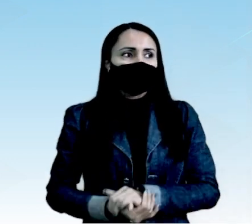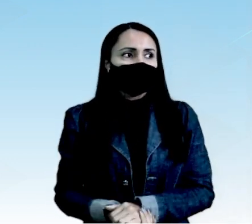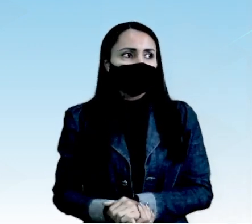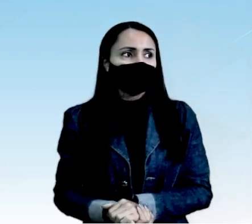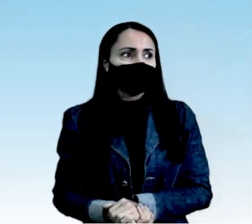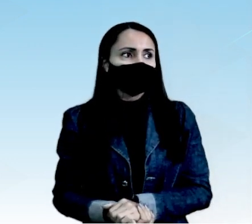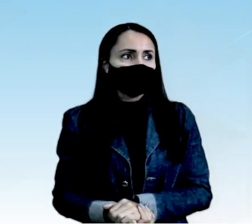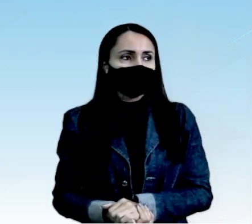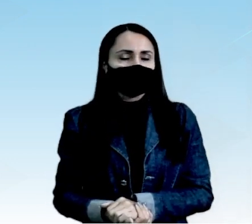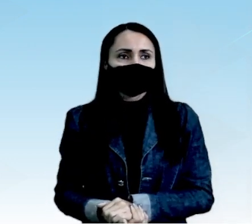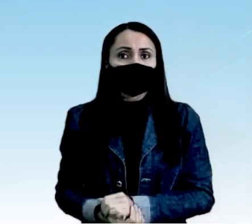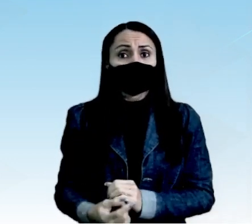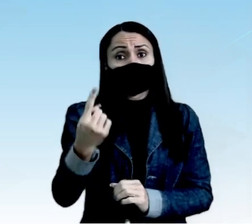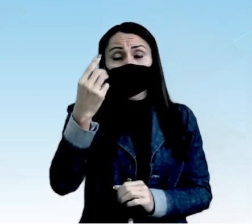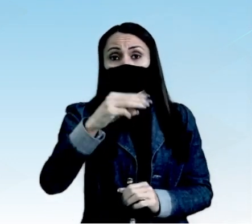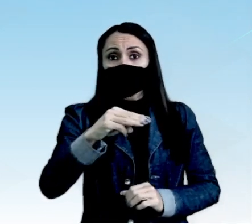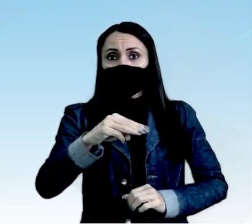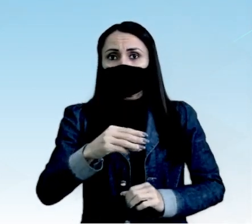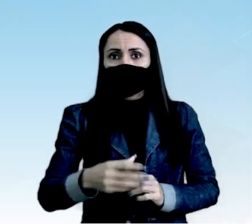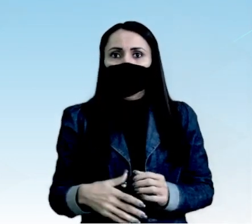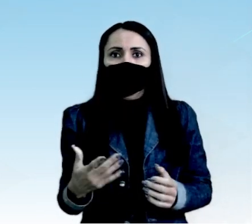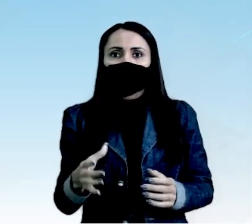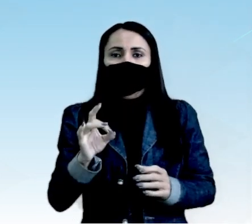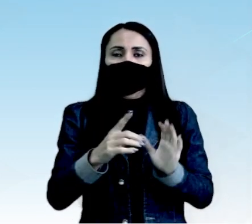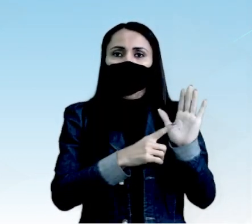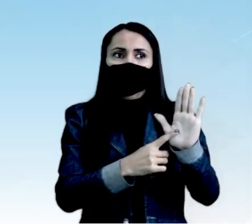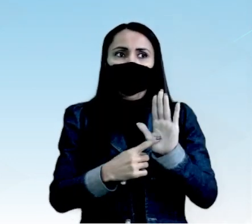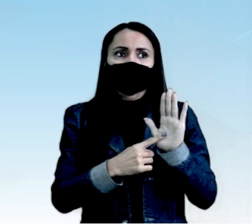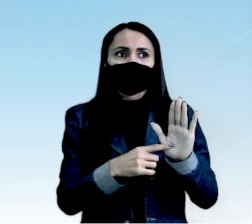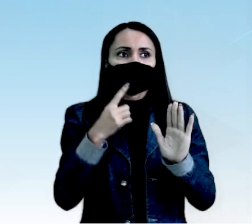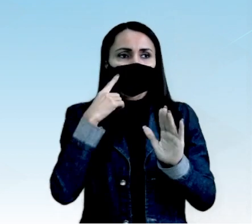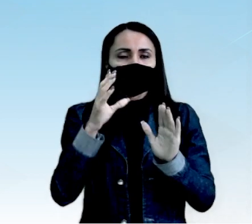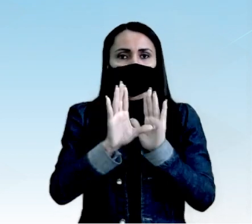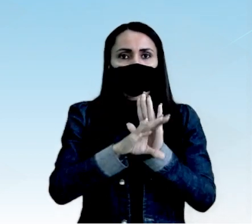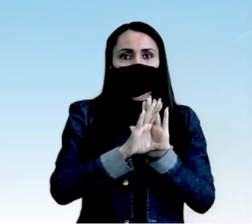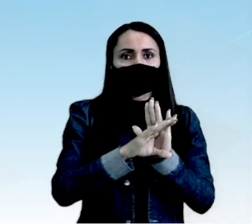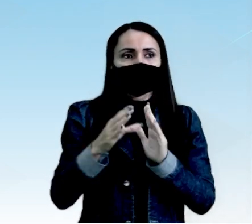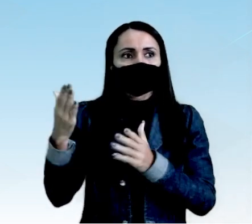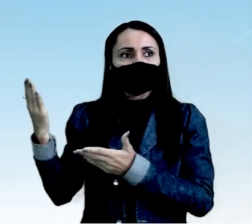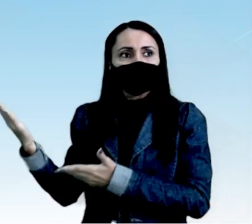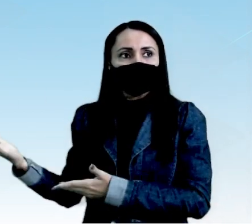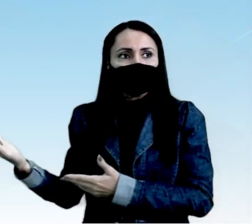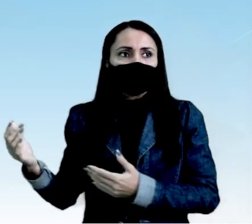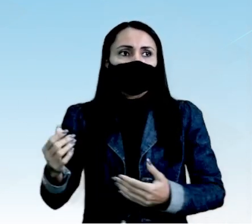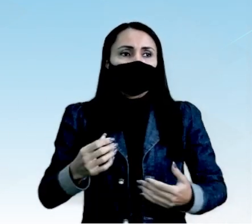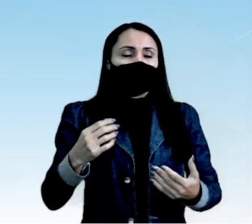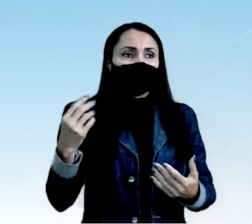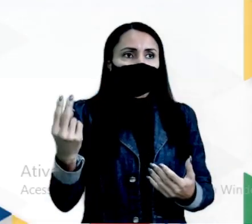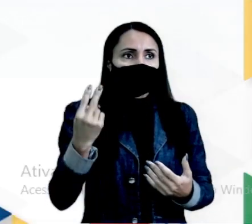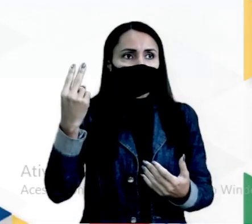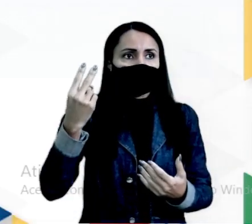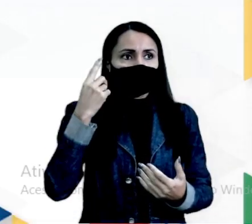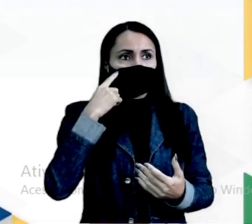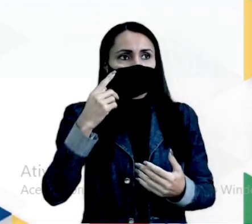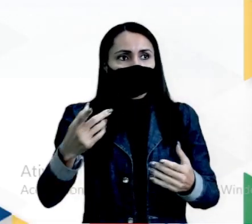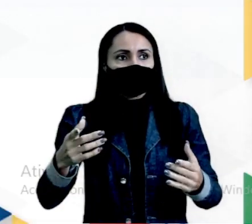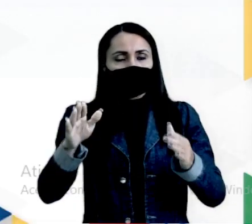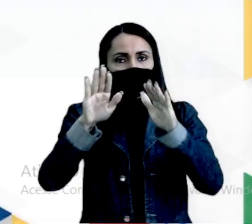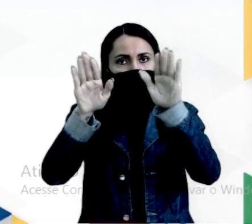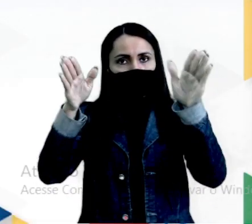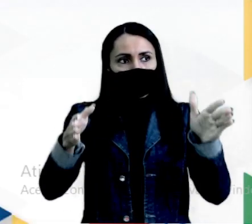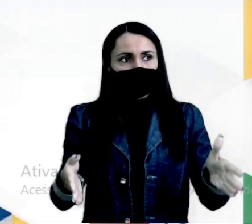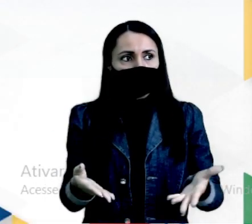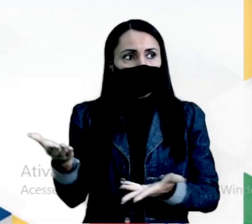Manuel? Tem um tempinho? 1 minuto, então. Vou só mostrar para vocês o conceito de volume a partir desse cubo aí, ó, que são